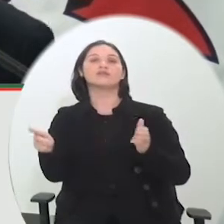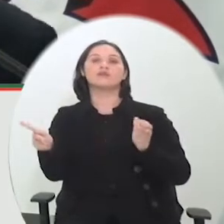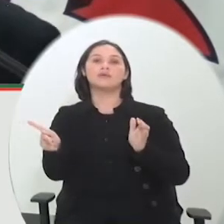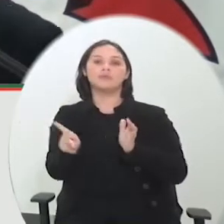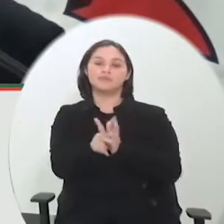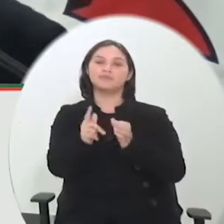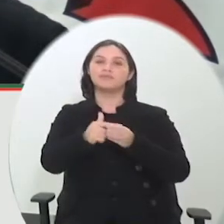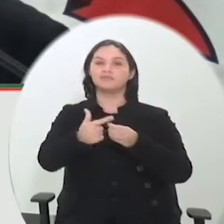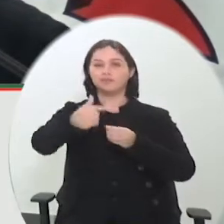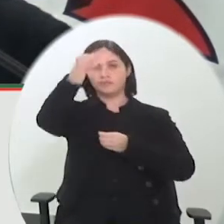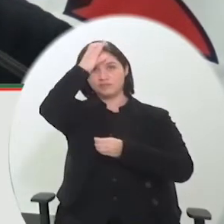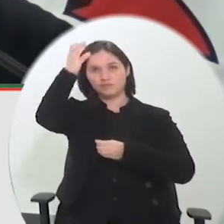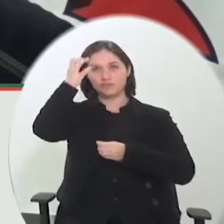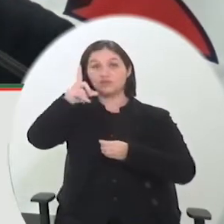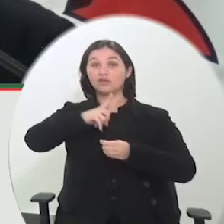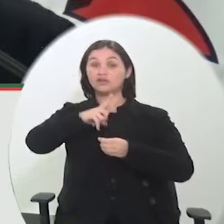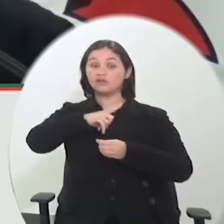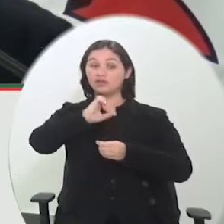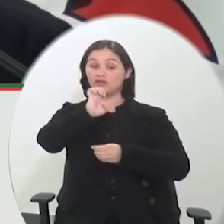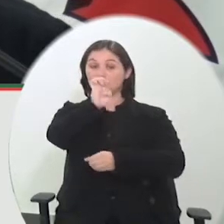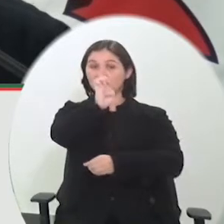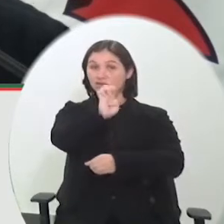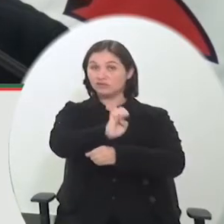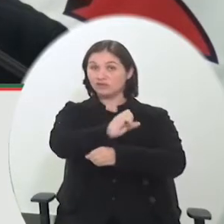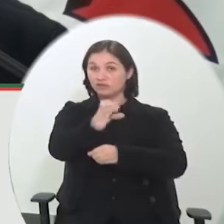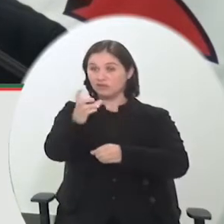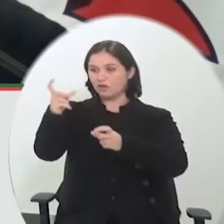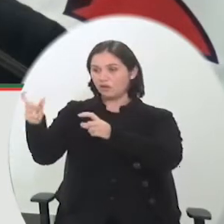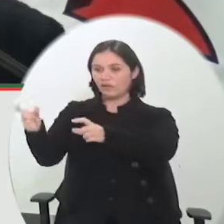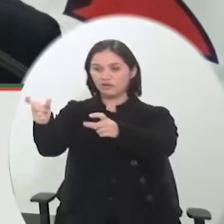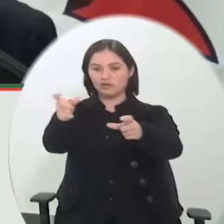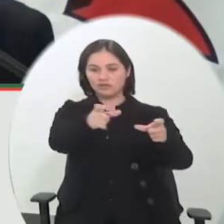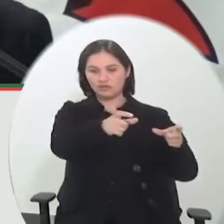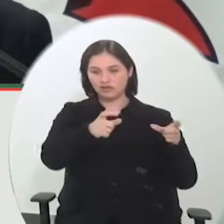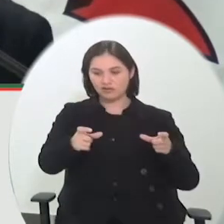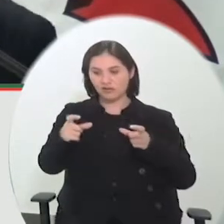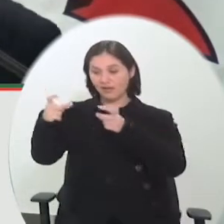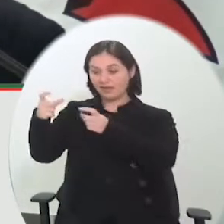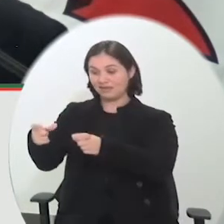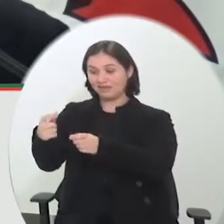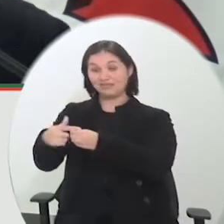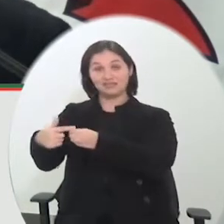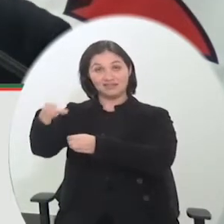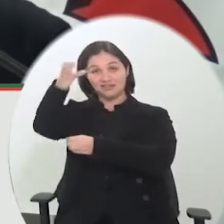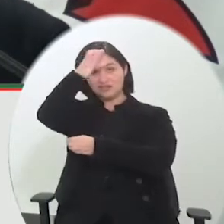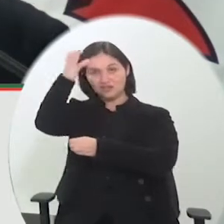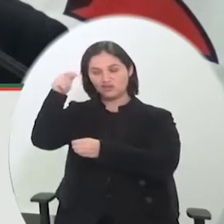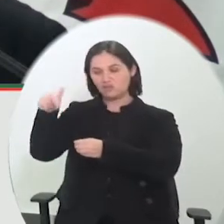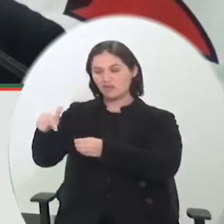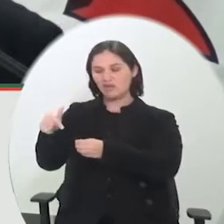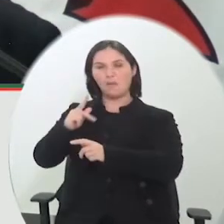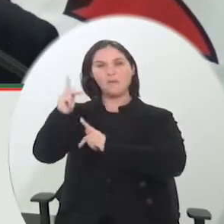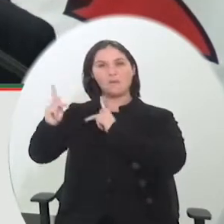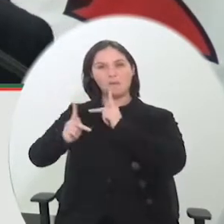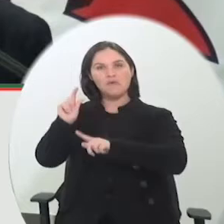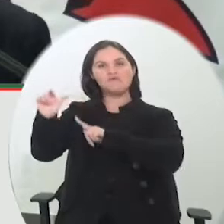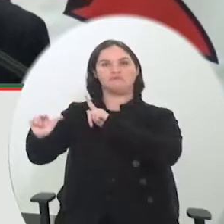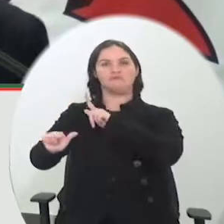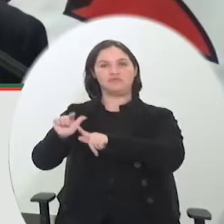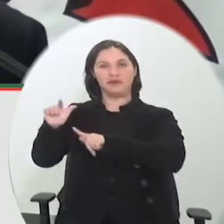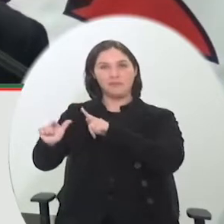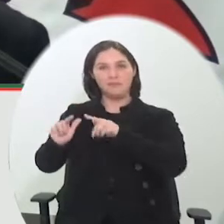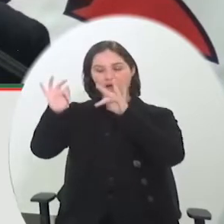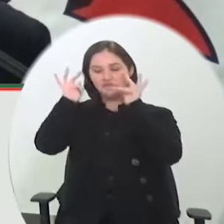outros territórios do nosso estado, composta por um povo ordeiro, trabalhador e fiel aos princípios